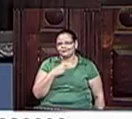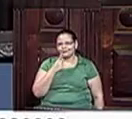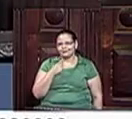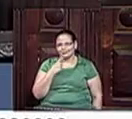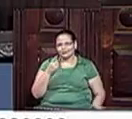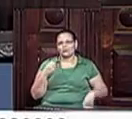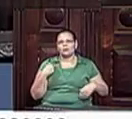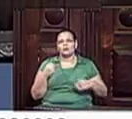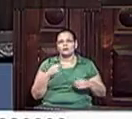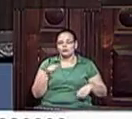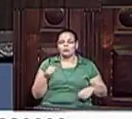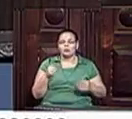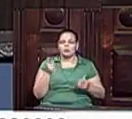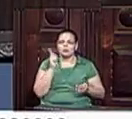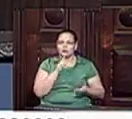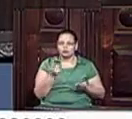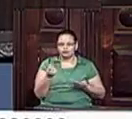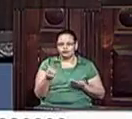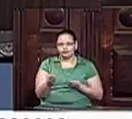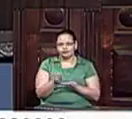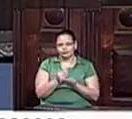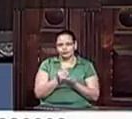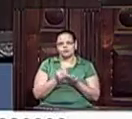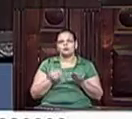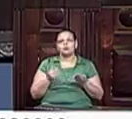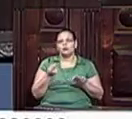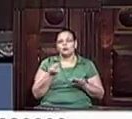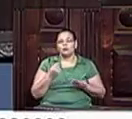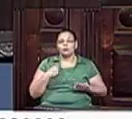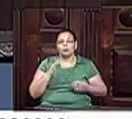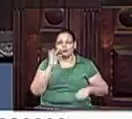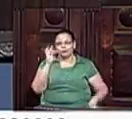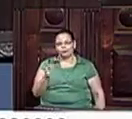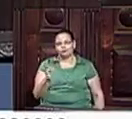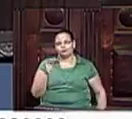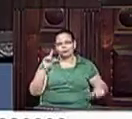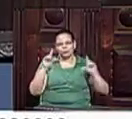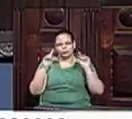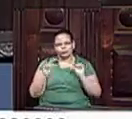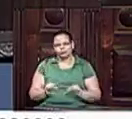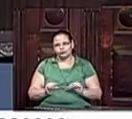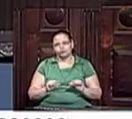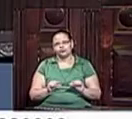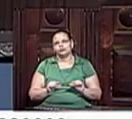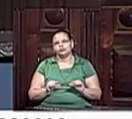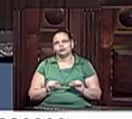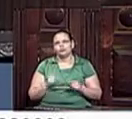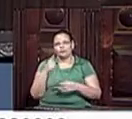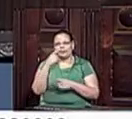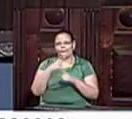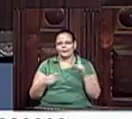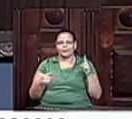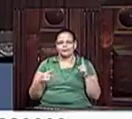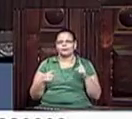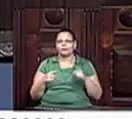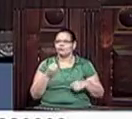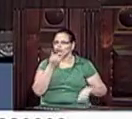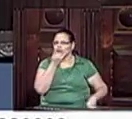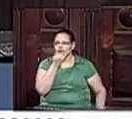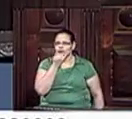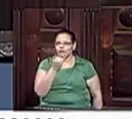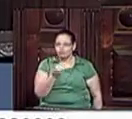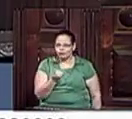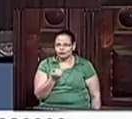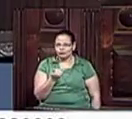pegue os nossos ganhos futuros e sejam reduzidos pela metade. Desculpe o termo, mas isso é